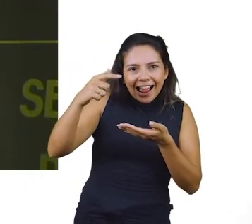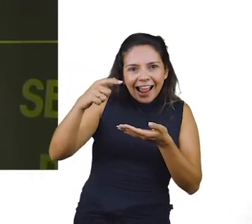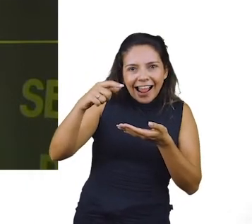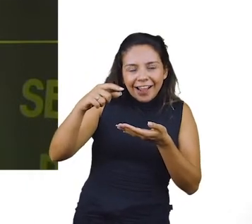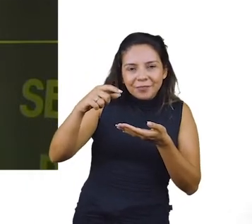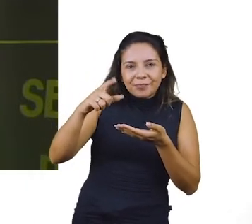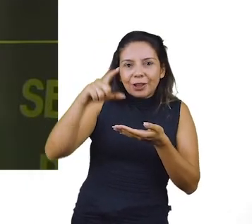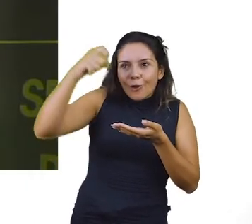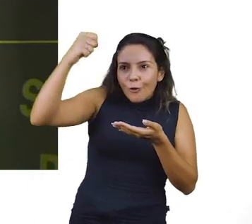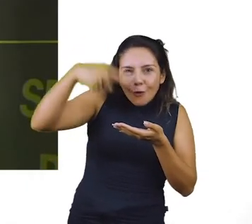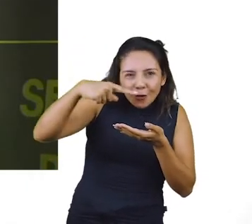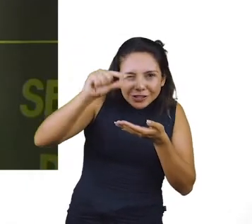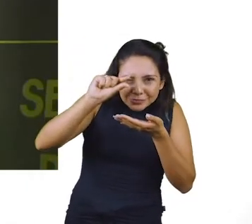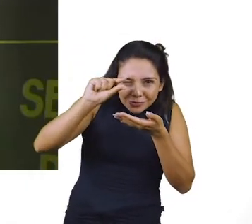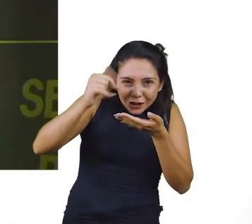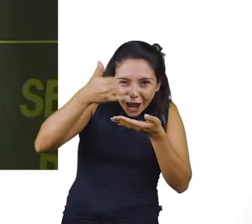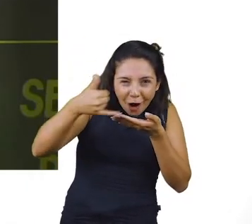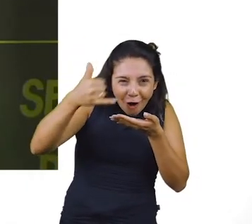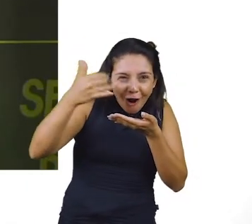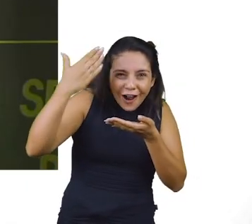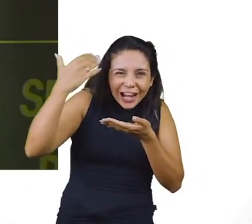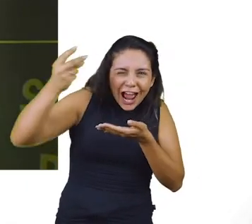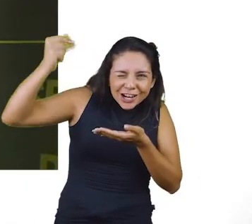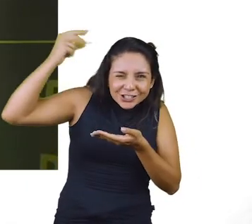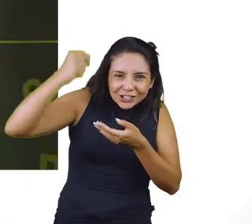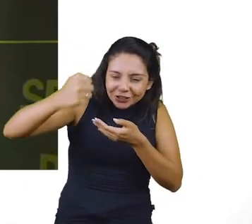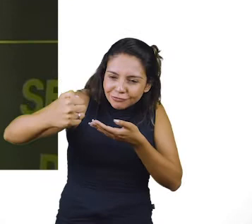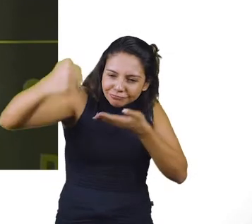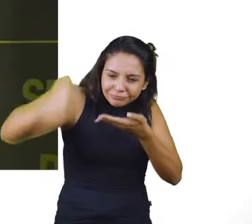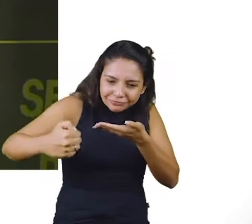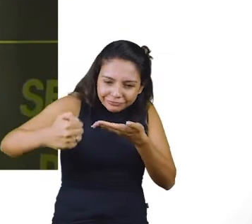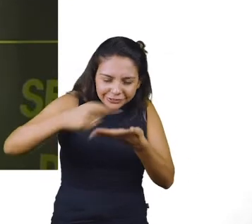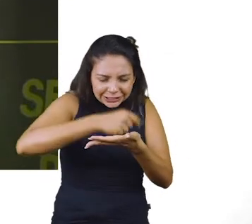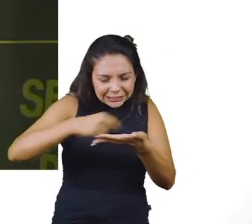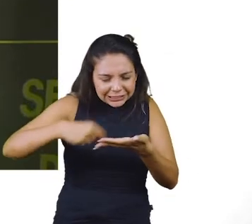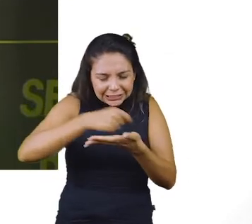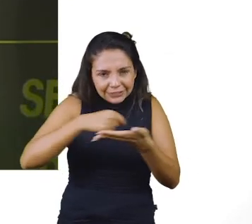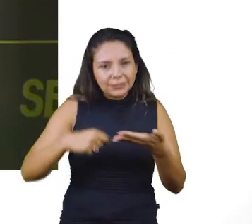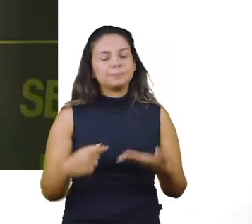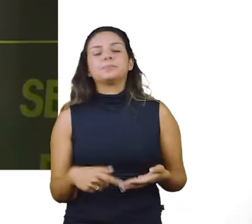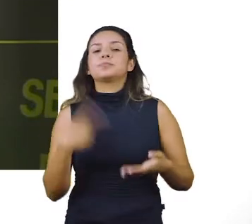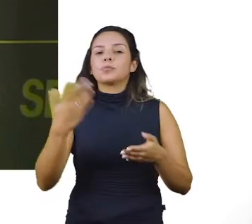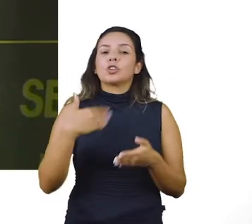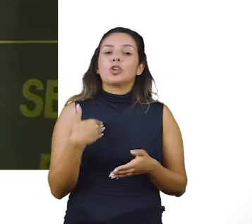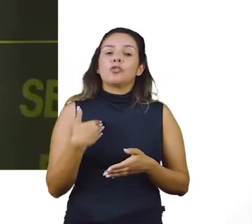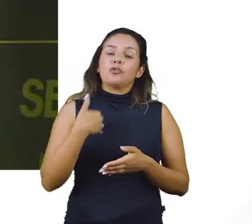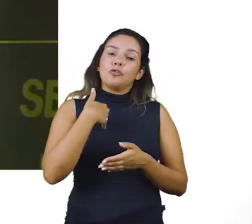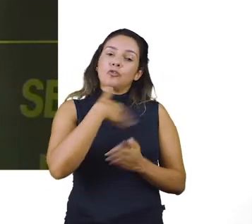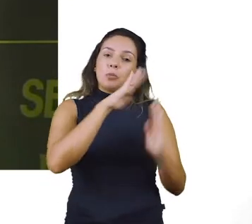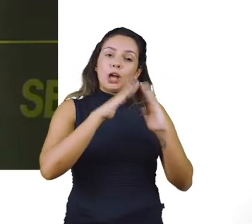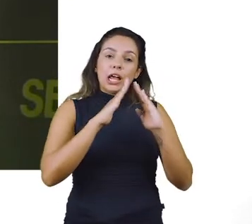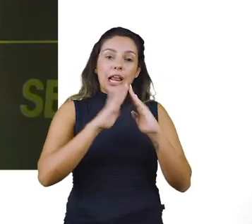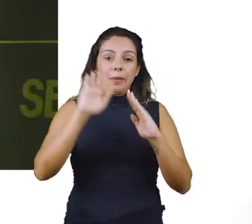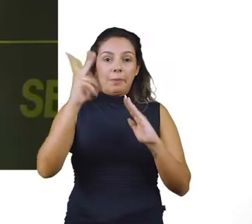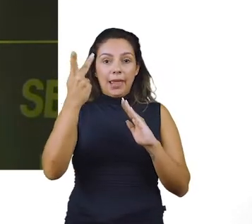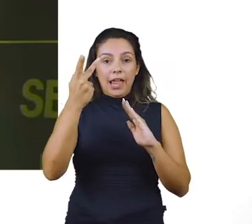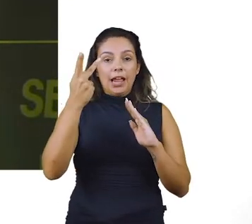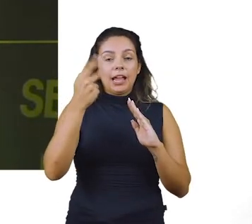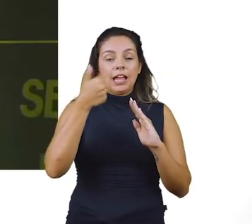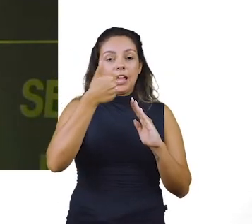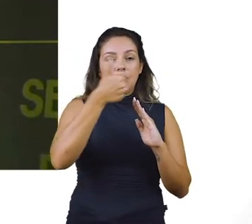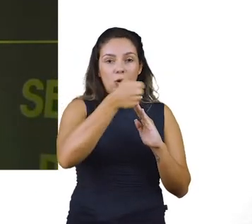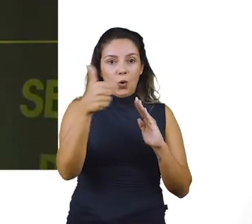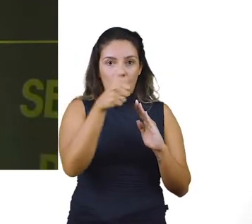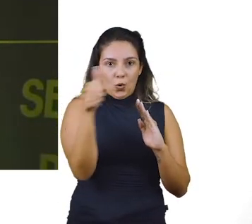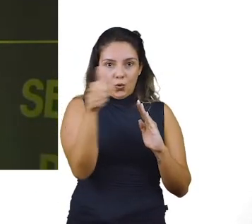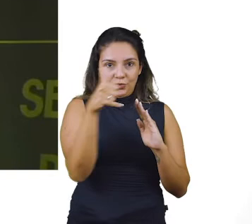Belo Horizonte, eu vim para Belo Horizonte aqui para BH com 11 anos, continuei escrevendo esse livro e com 14 anos